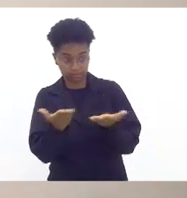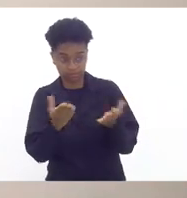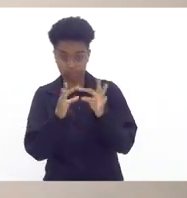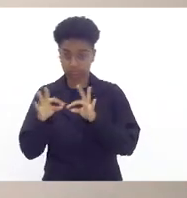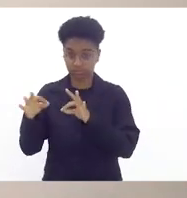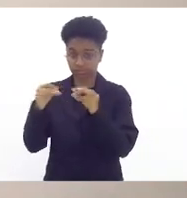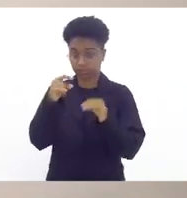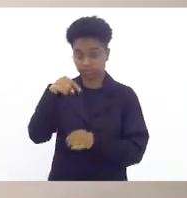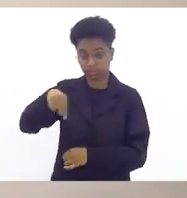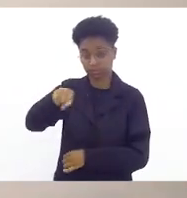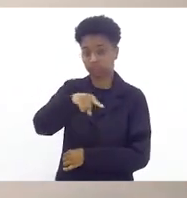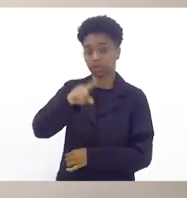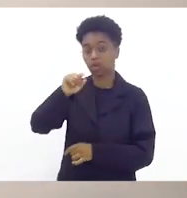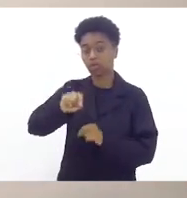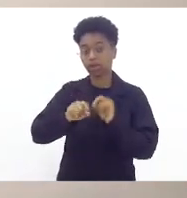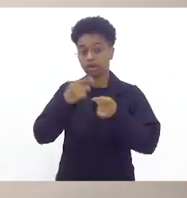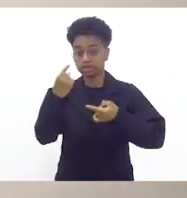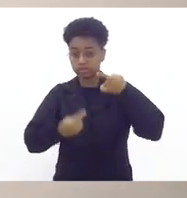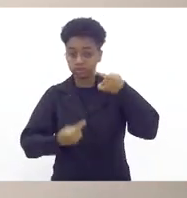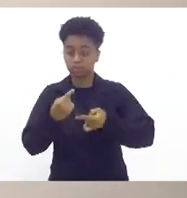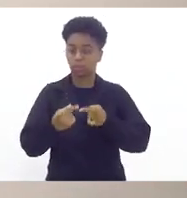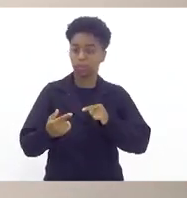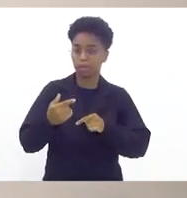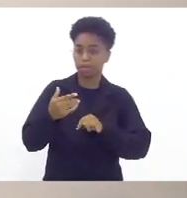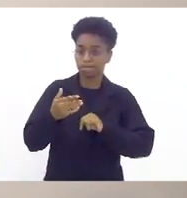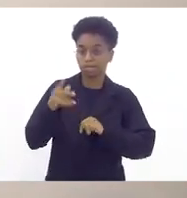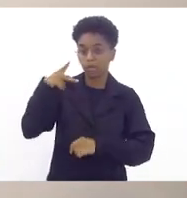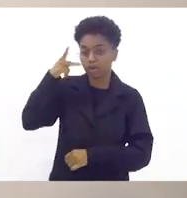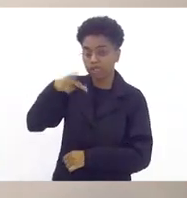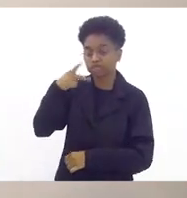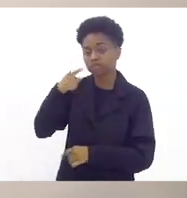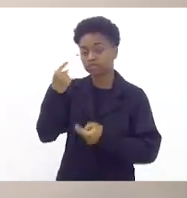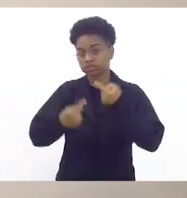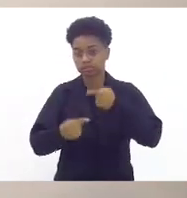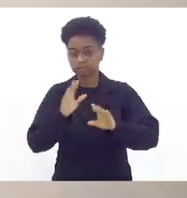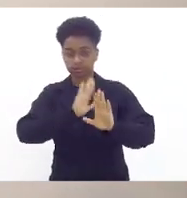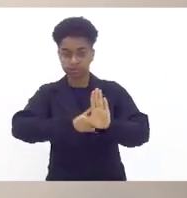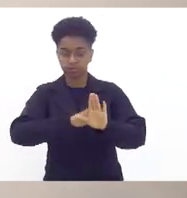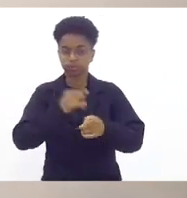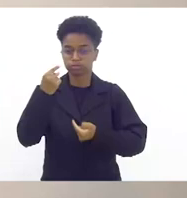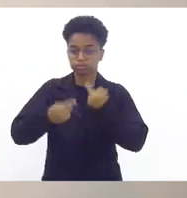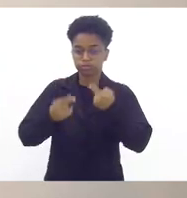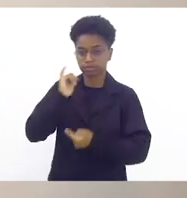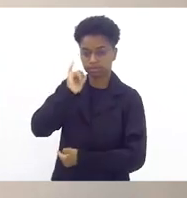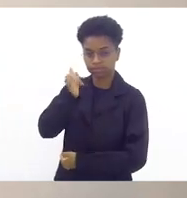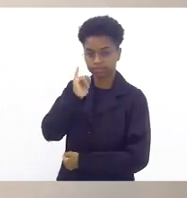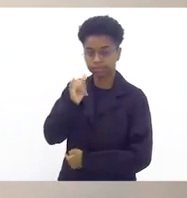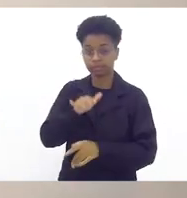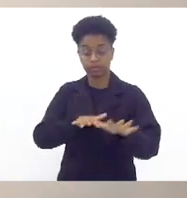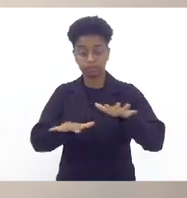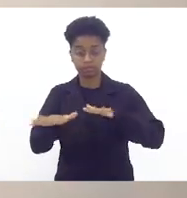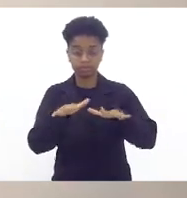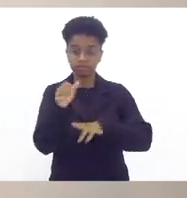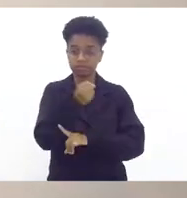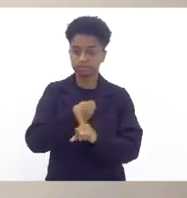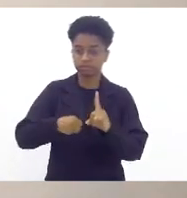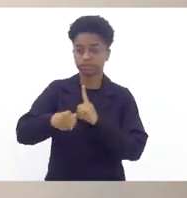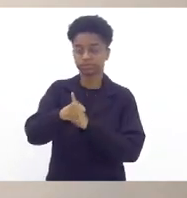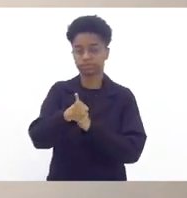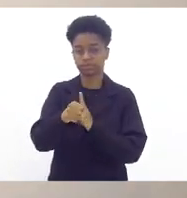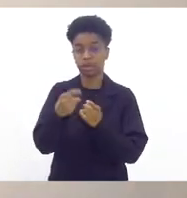irmãs, de disputa política ideológica, de disputa de narrativa, de mobilização popular.